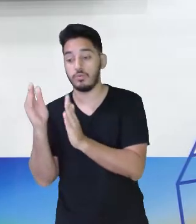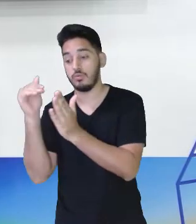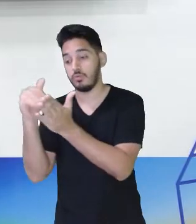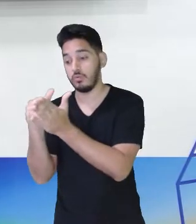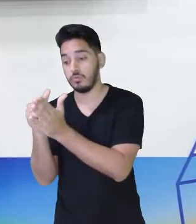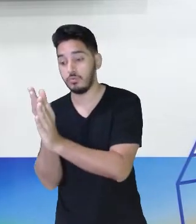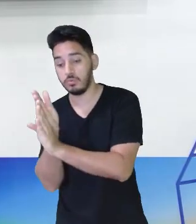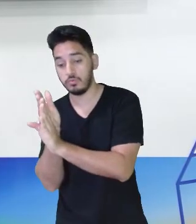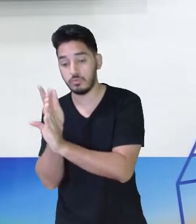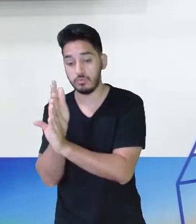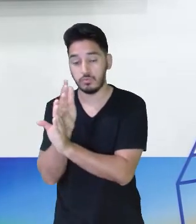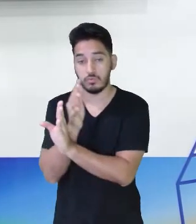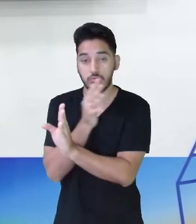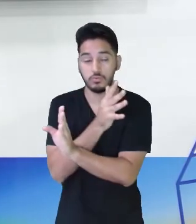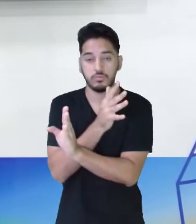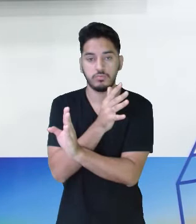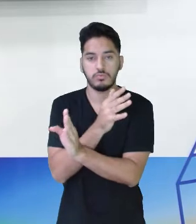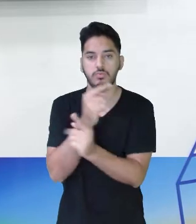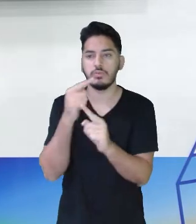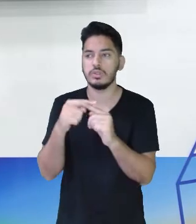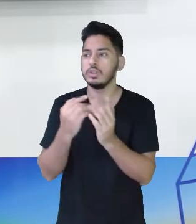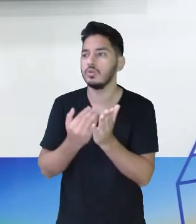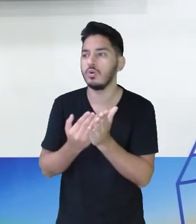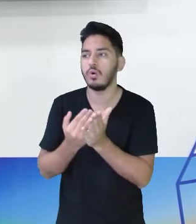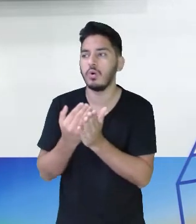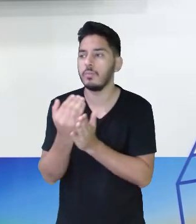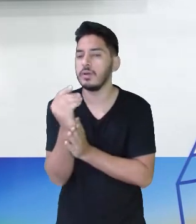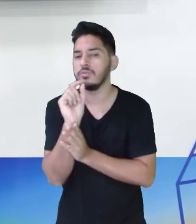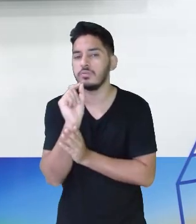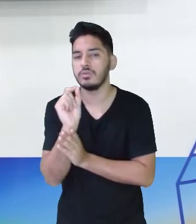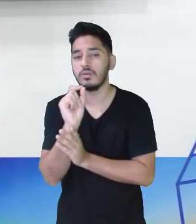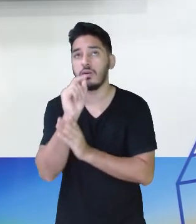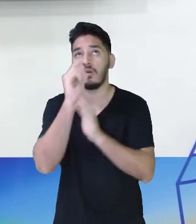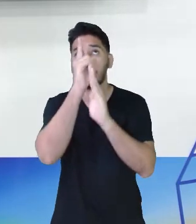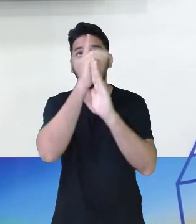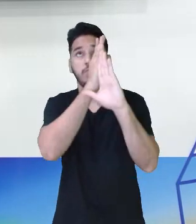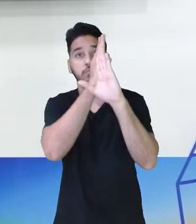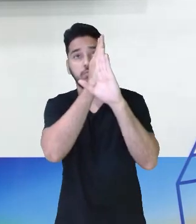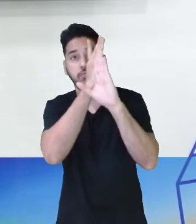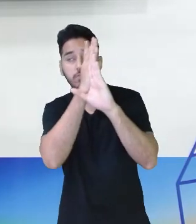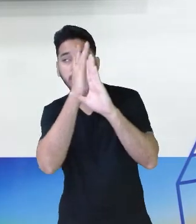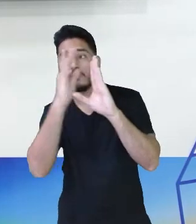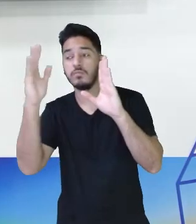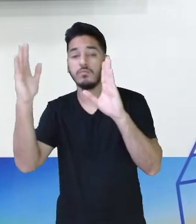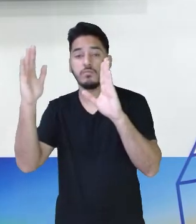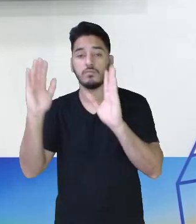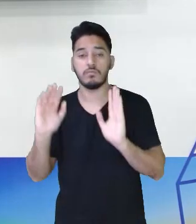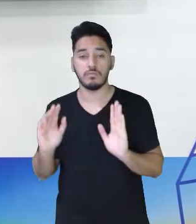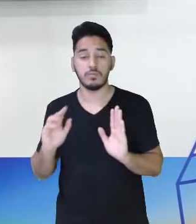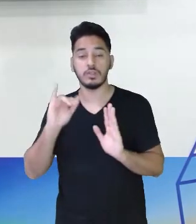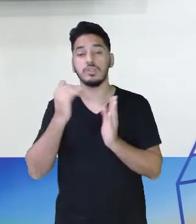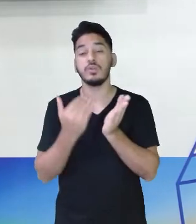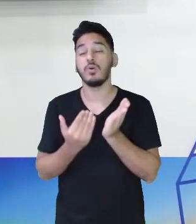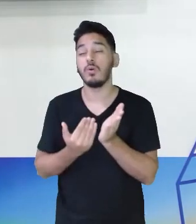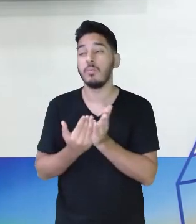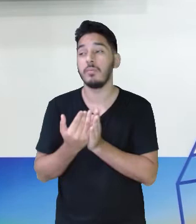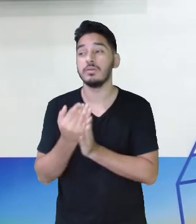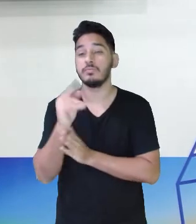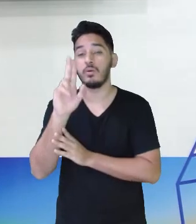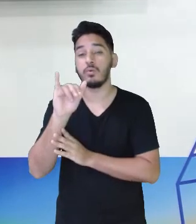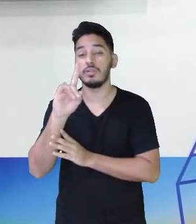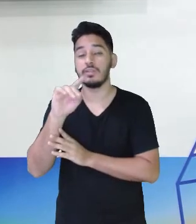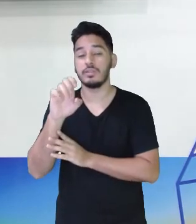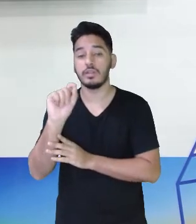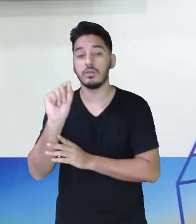quê? Porque a gente começa pela unidade. Se eu começo pela unidade, eu tenho que começar pela unidade